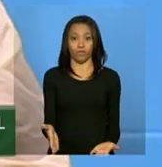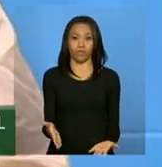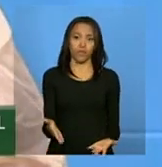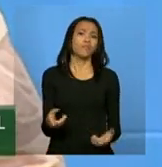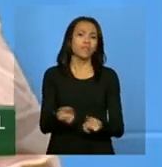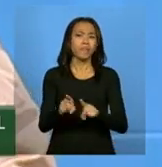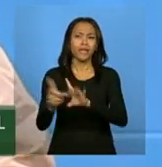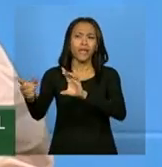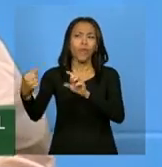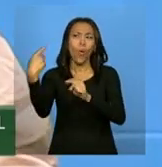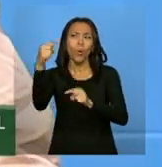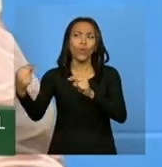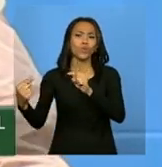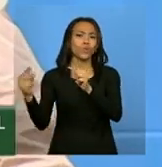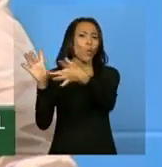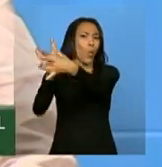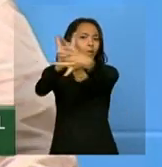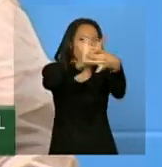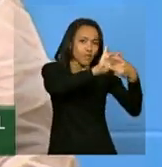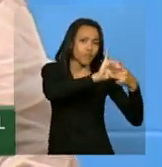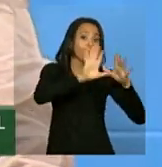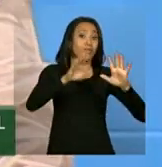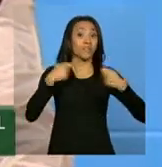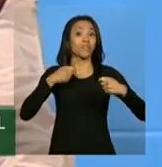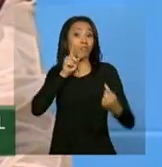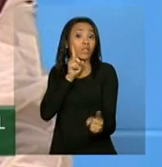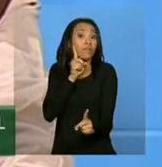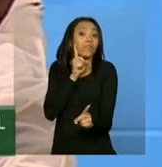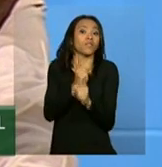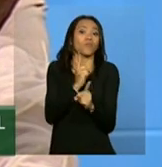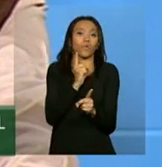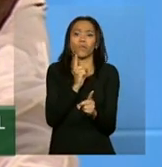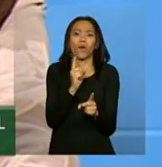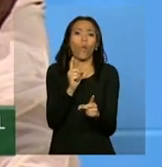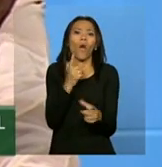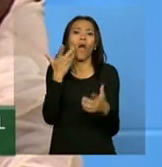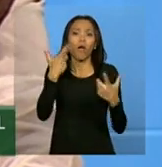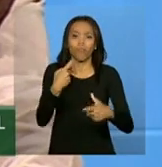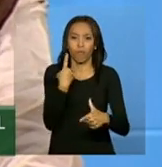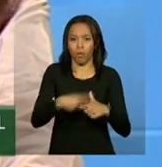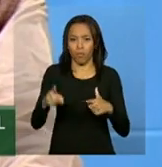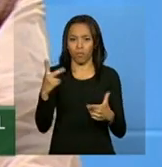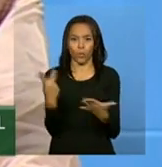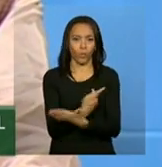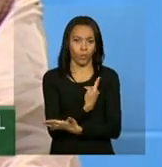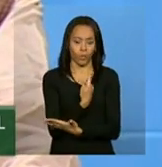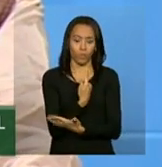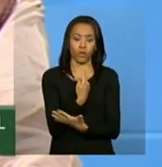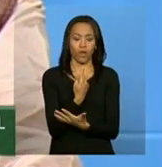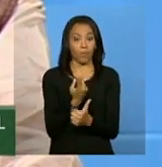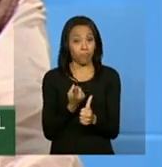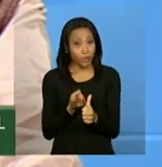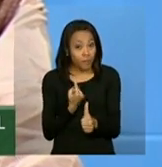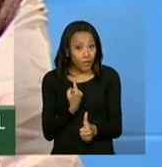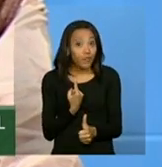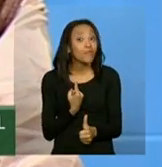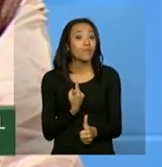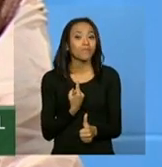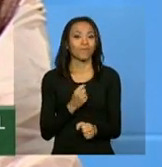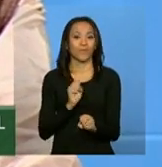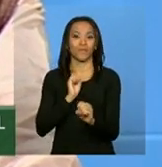as outras, mas mesmo assim precisamos identificá-las independentemente. A primeira é a